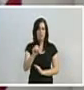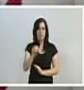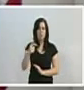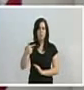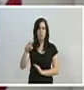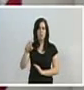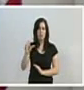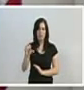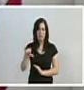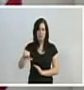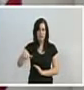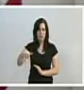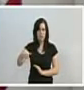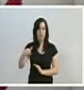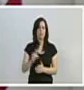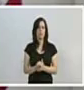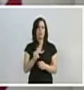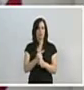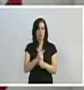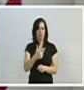10.257, de 2001.